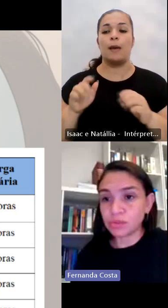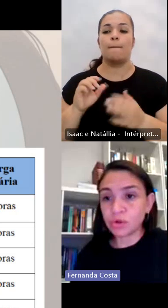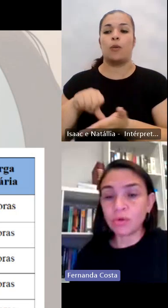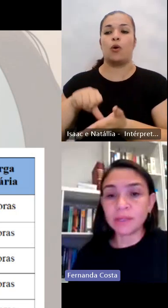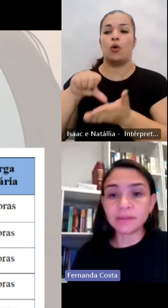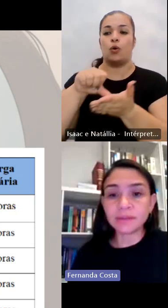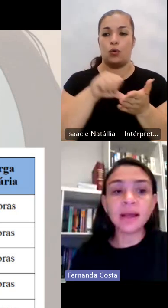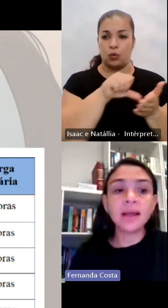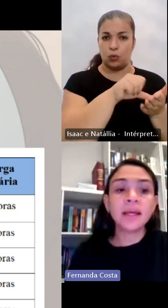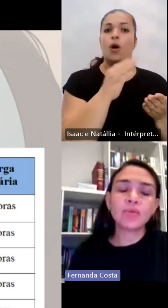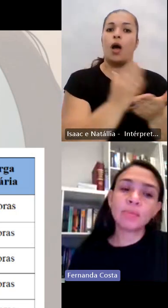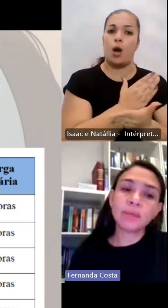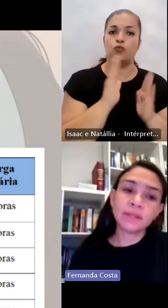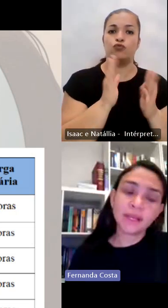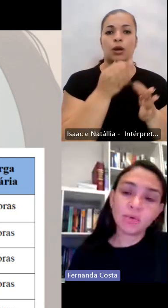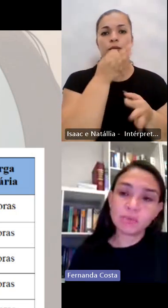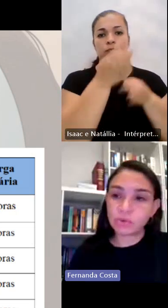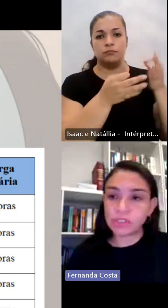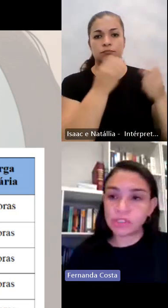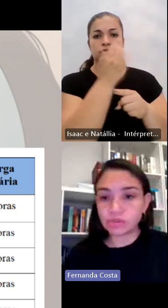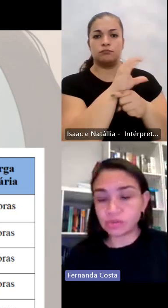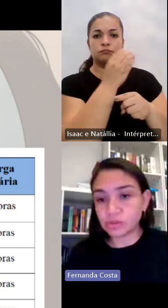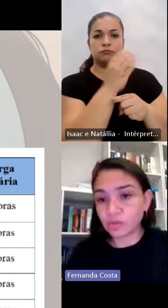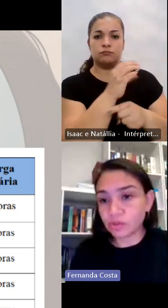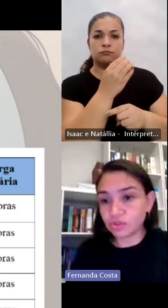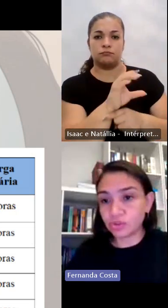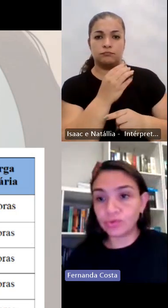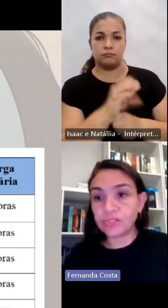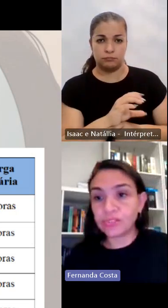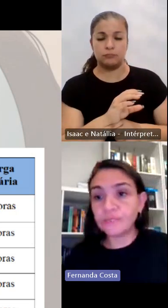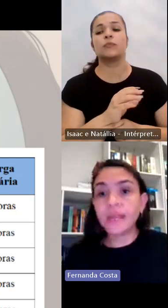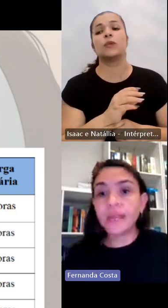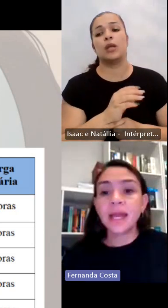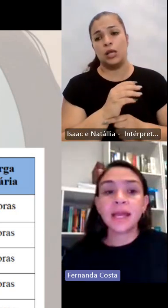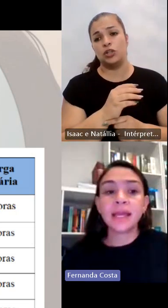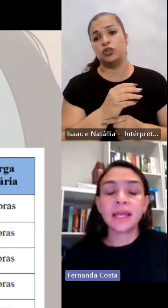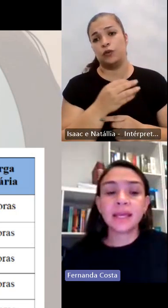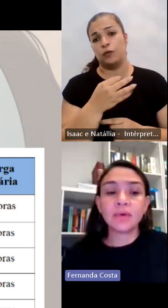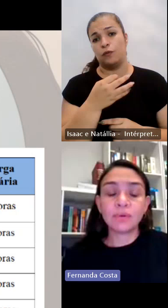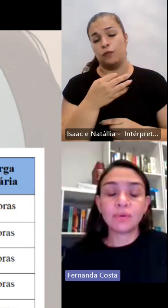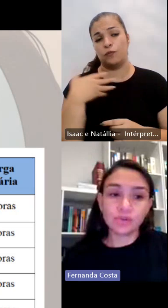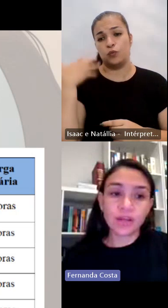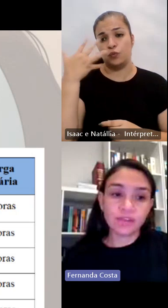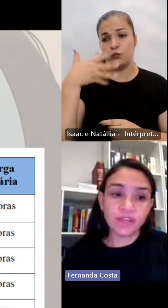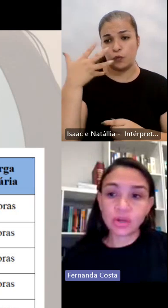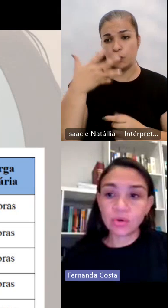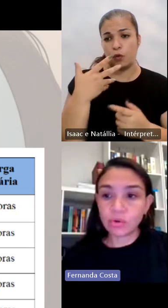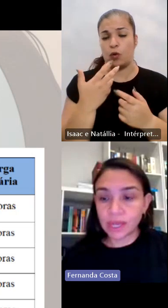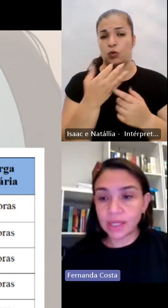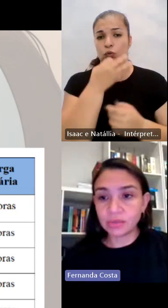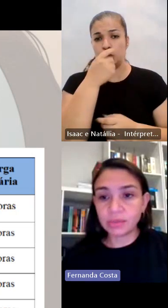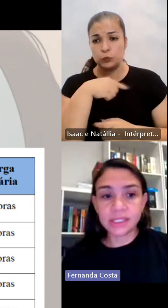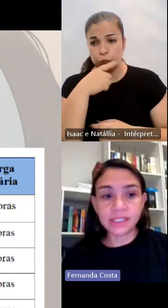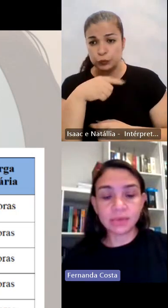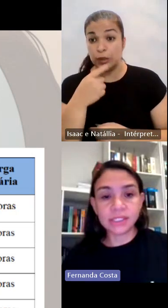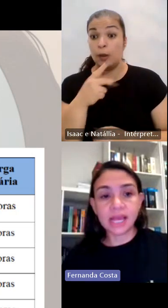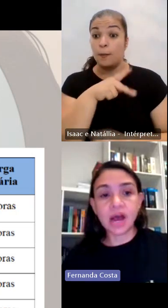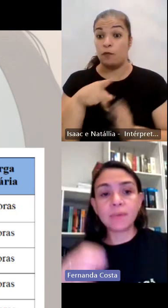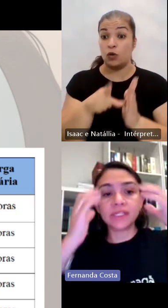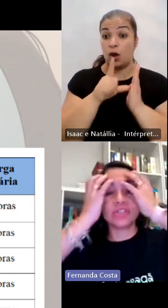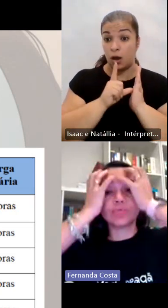já começou a comentar. Eu comentei algumas coisas nos fóruns de dúvida. O professor havia já colocado uma